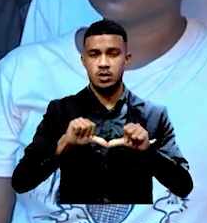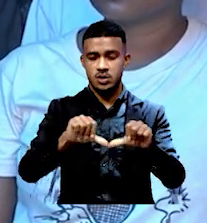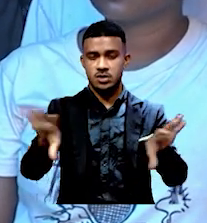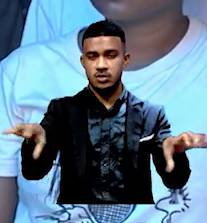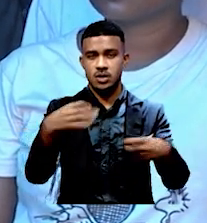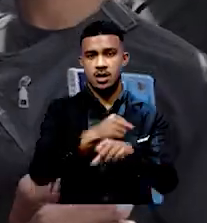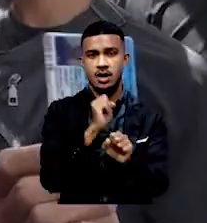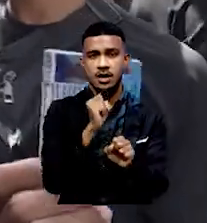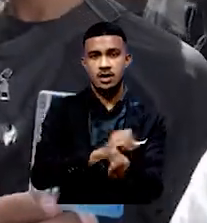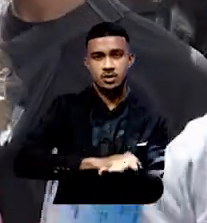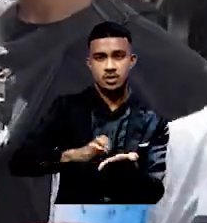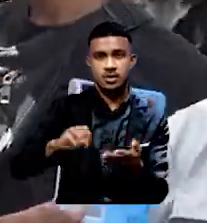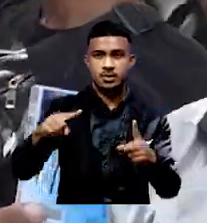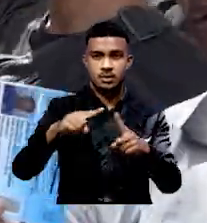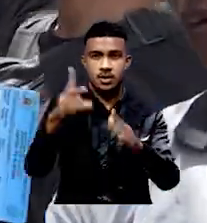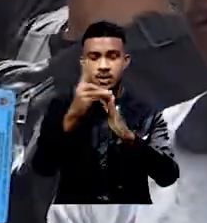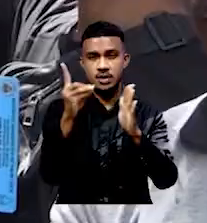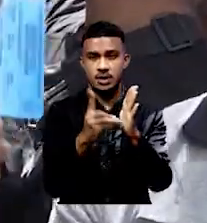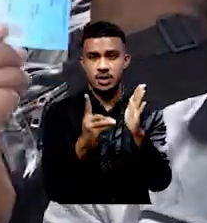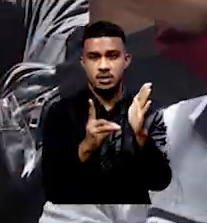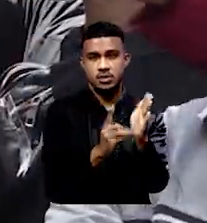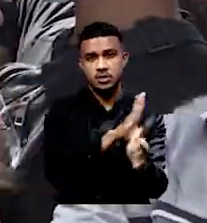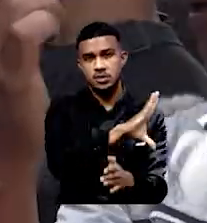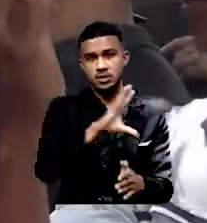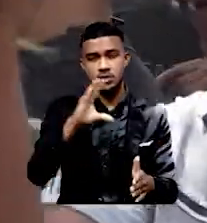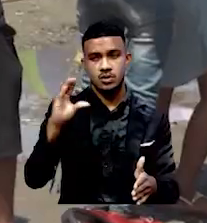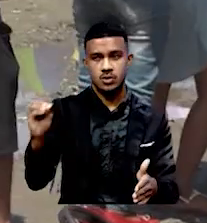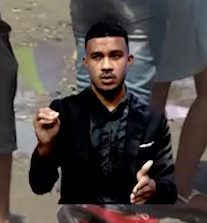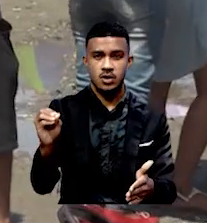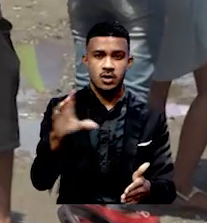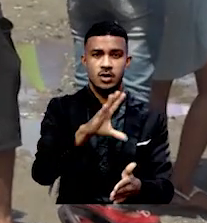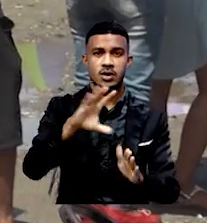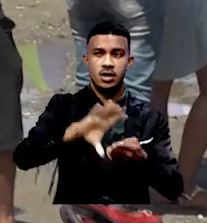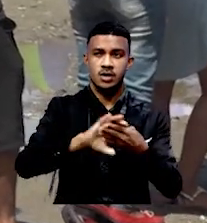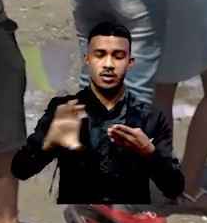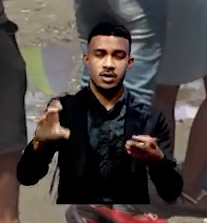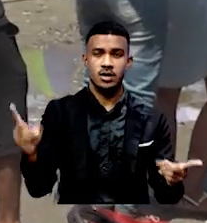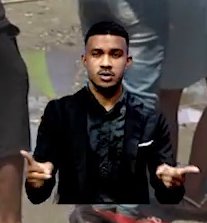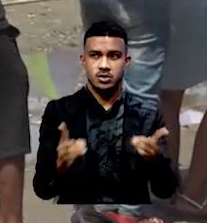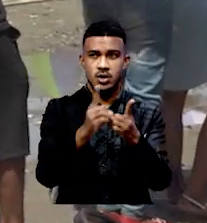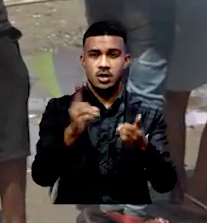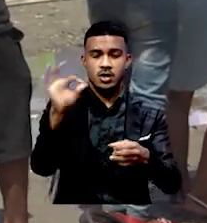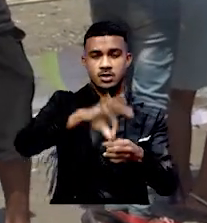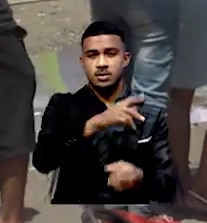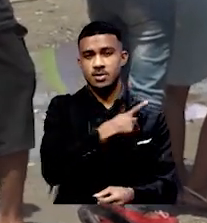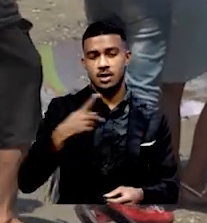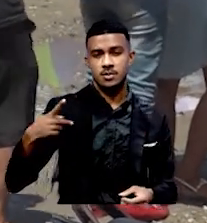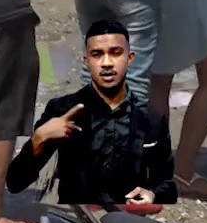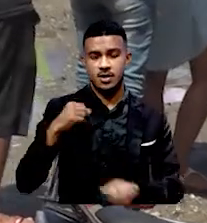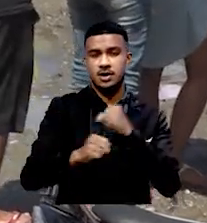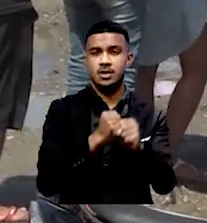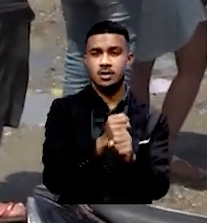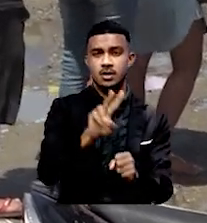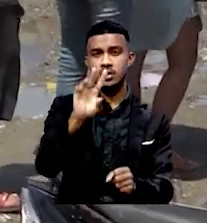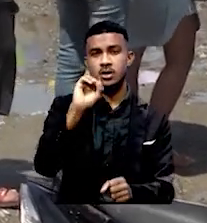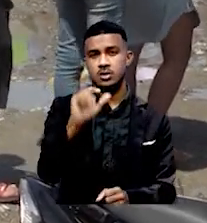atualização base de dados no recenseamento eleitoral, molocação da eleição parlamentar e a Tina Rihun Rua, Rua